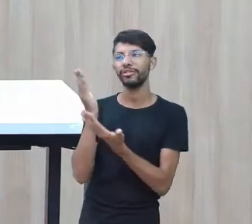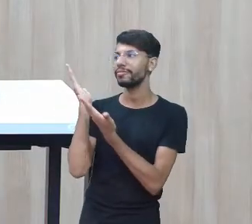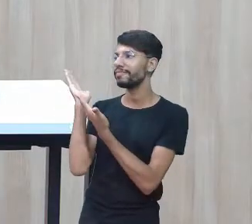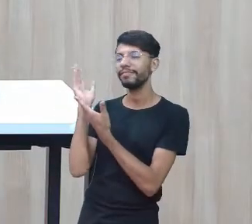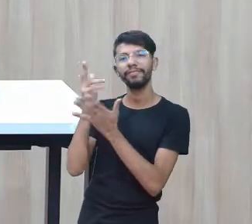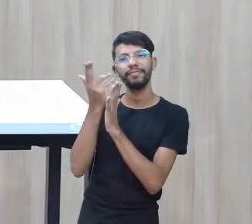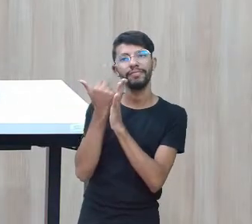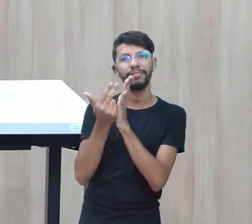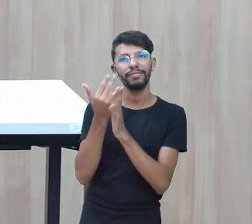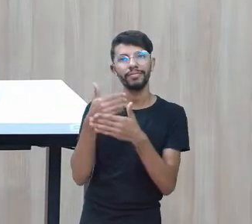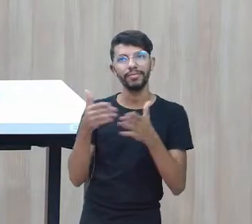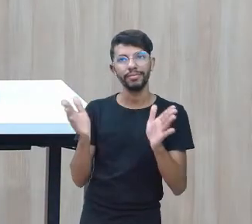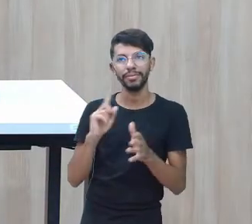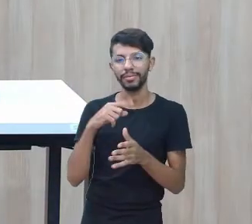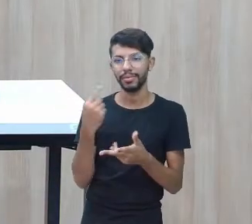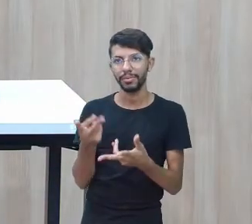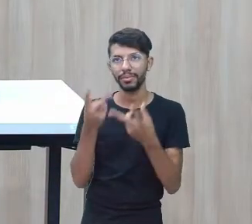perceber.